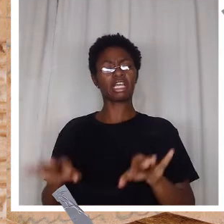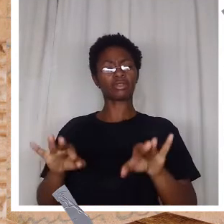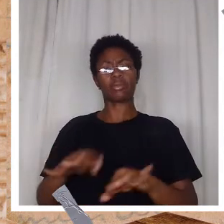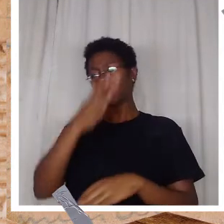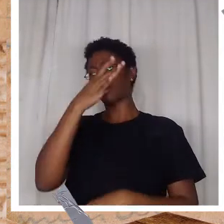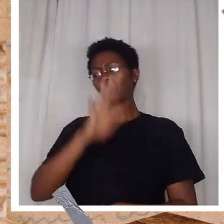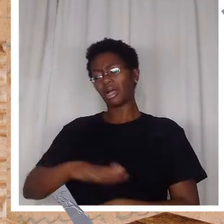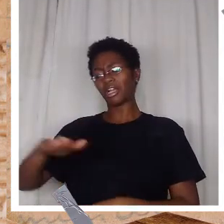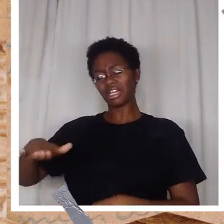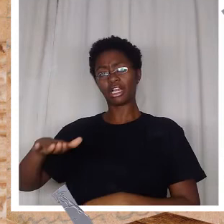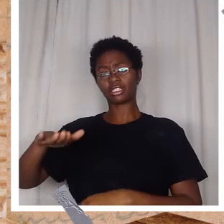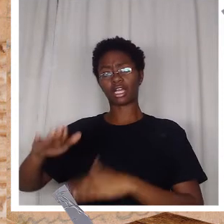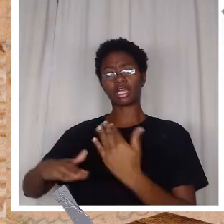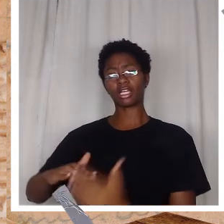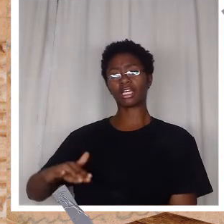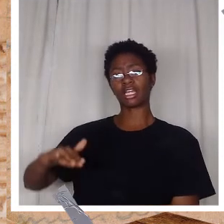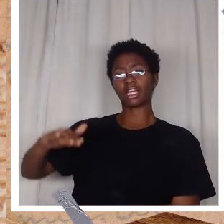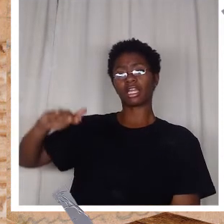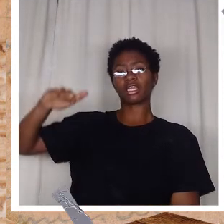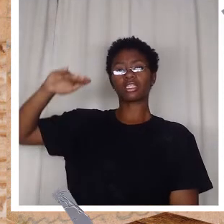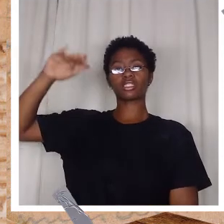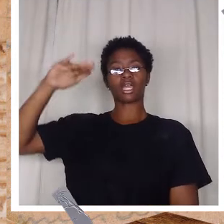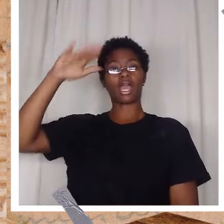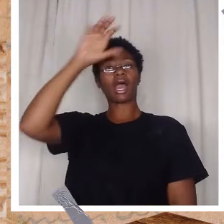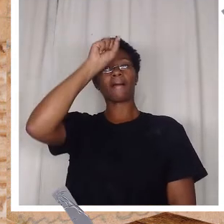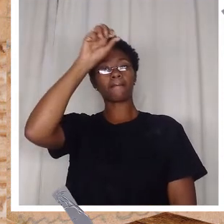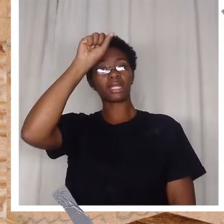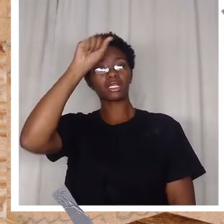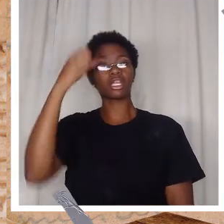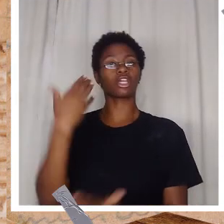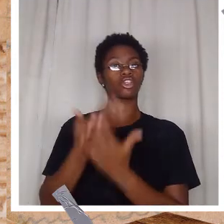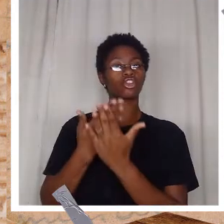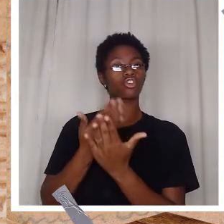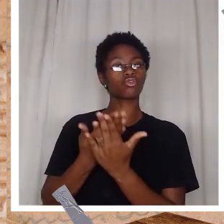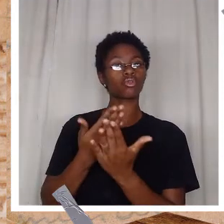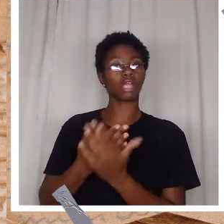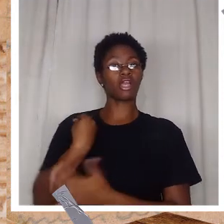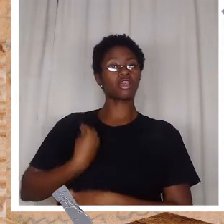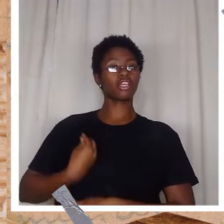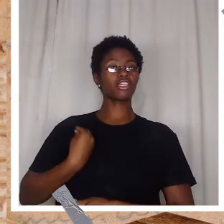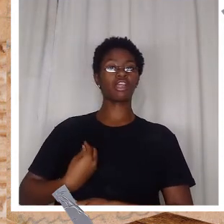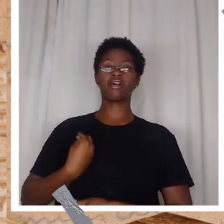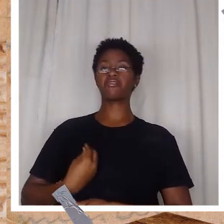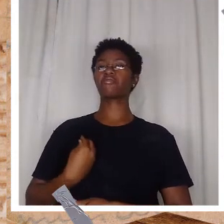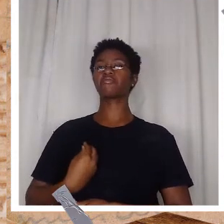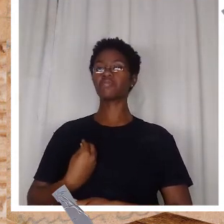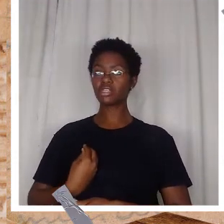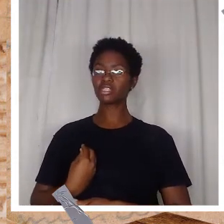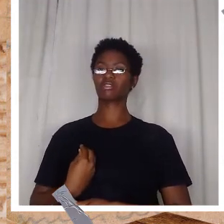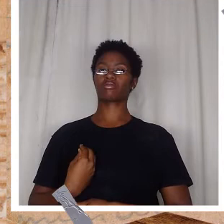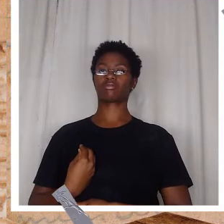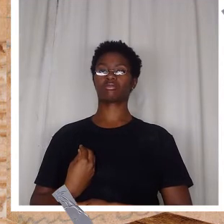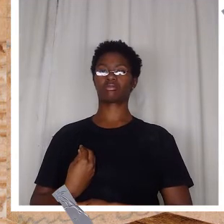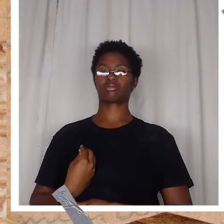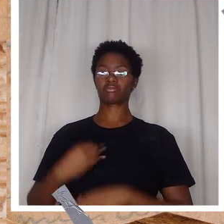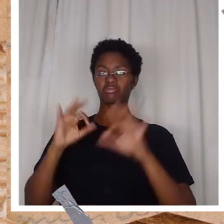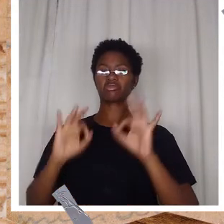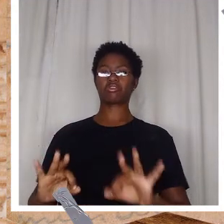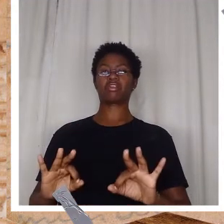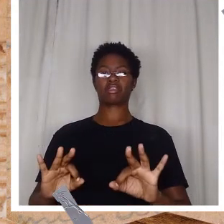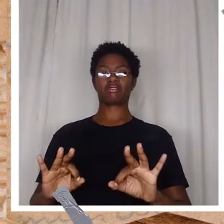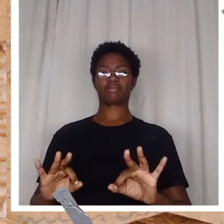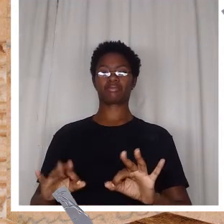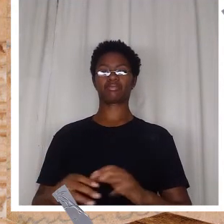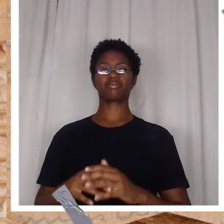aprender, respeitar e viver com dignidade. E Carolina